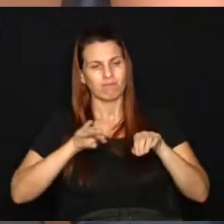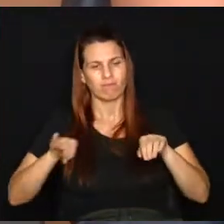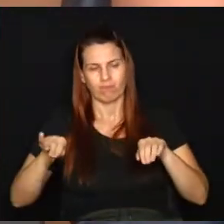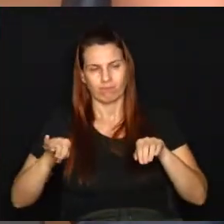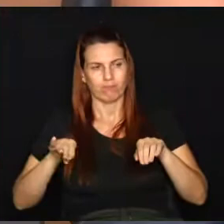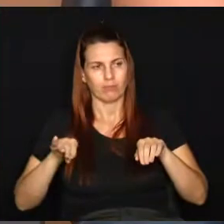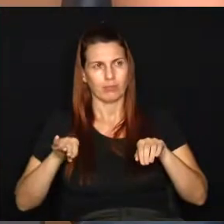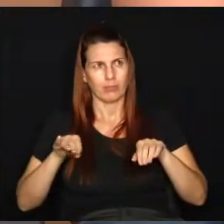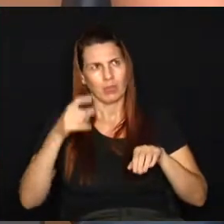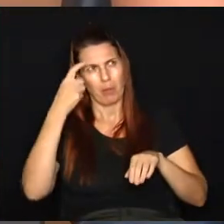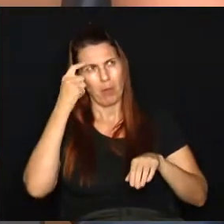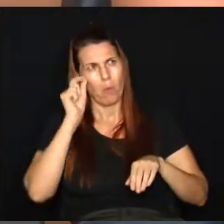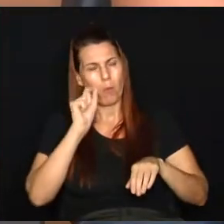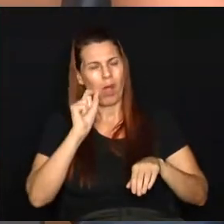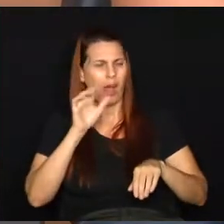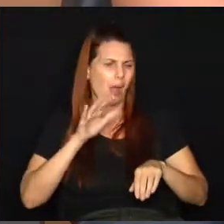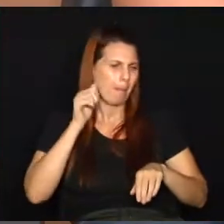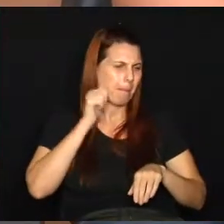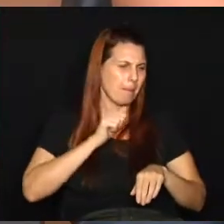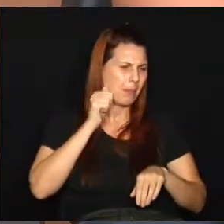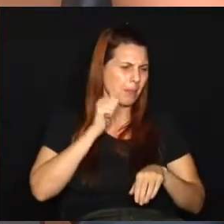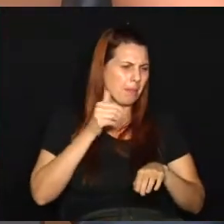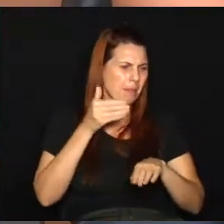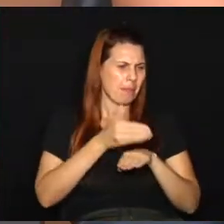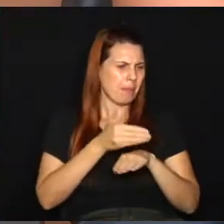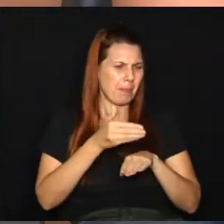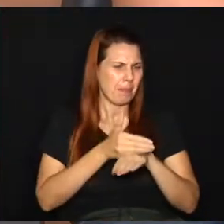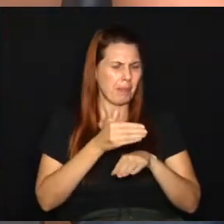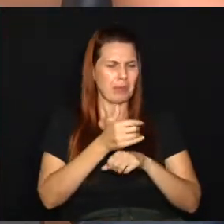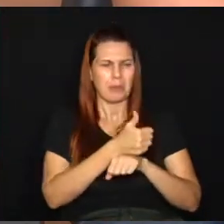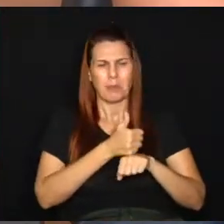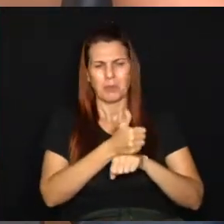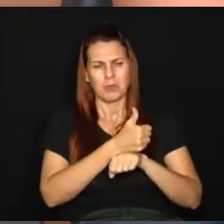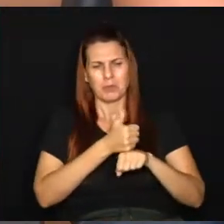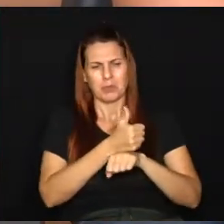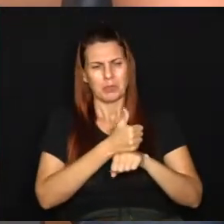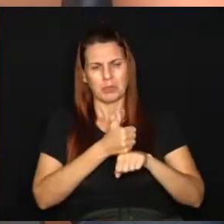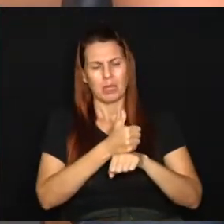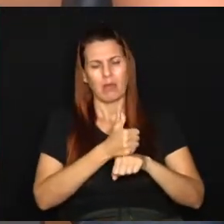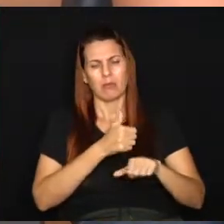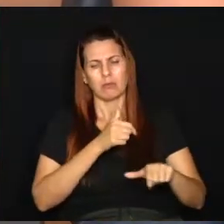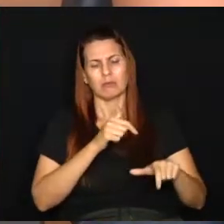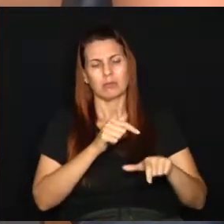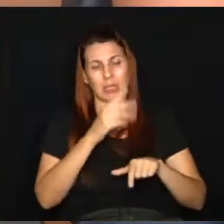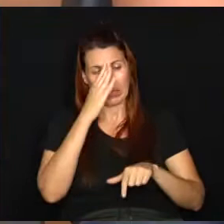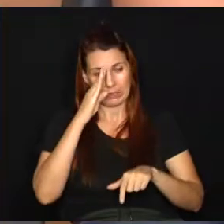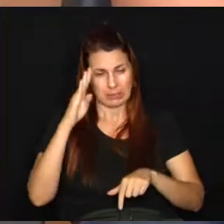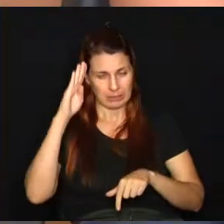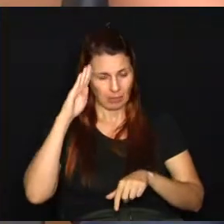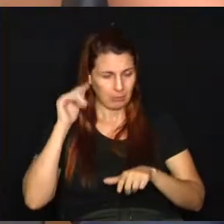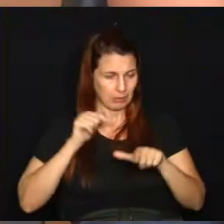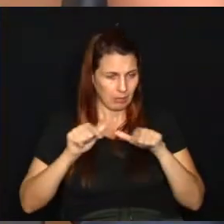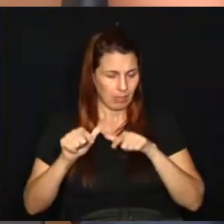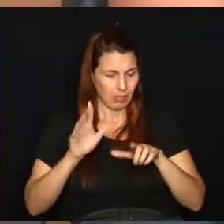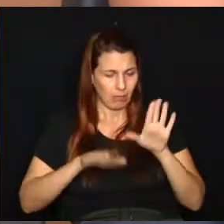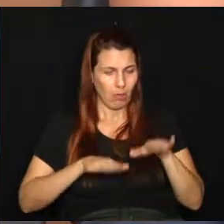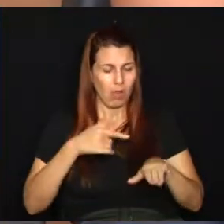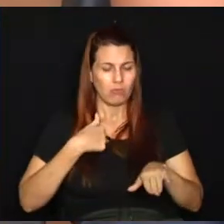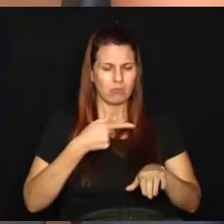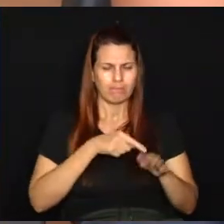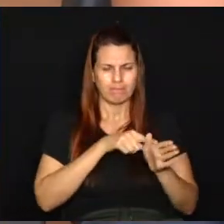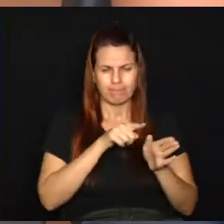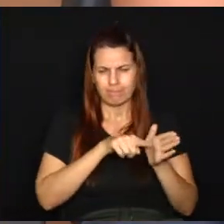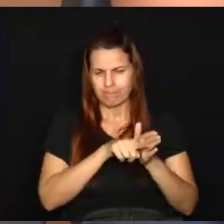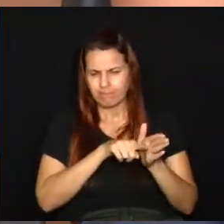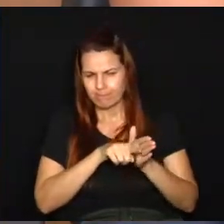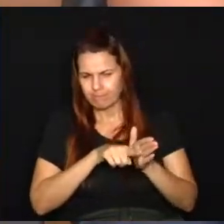mulheres elas não estão efetivamente atuando na área profissional, então elas vão para a área acadêmica, e quando a gente analisa os números, a gente vê que,